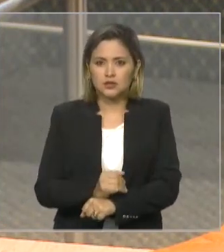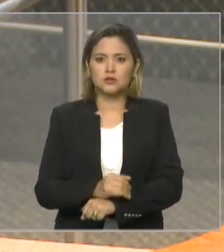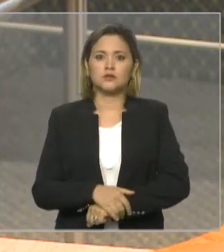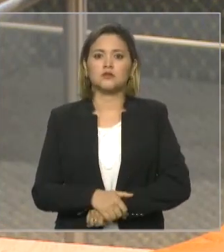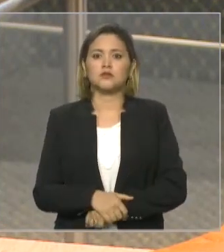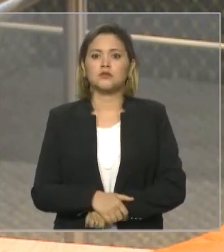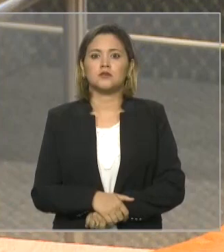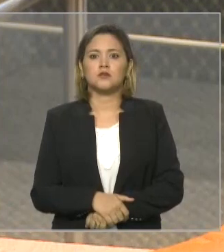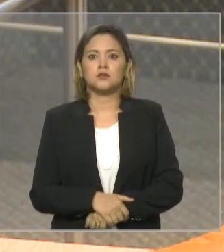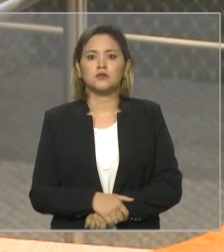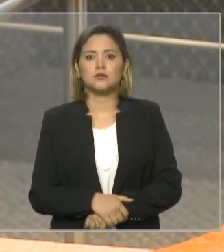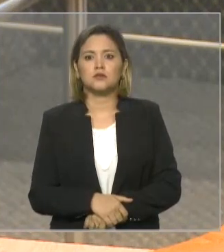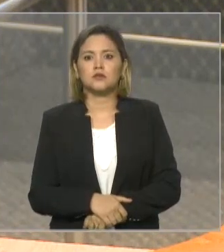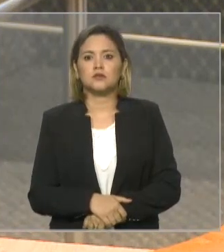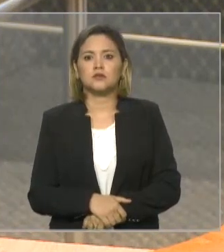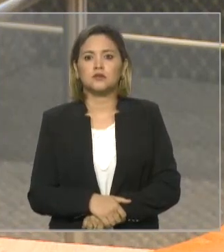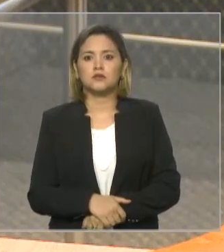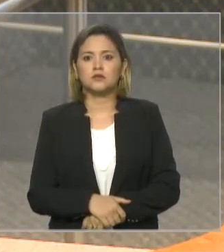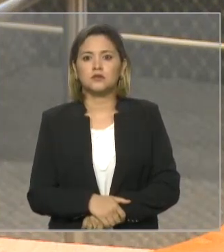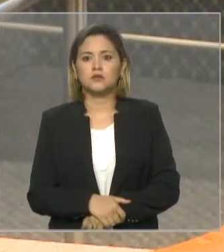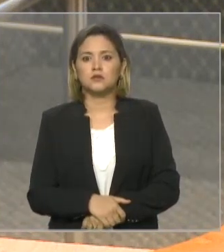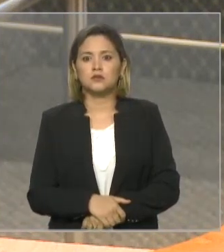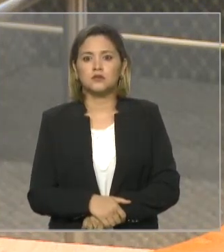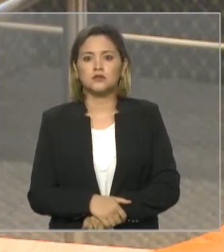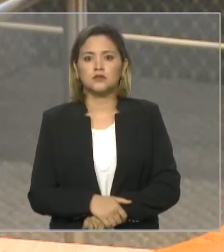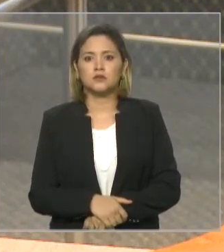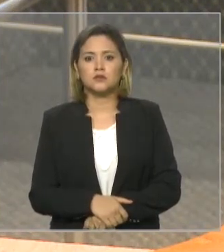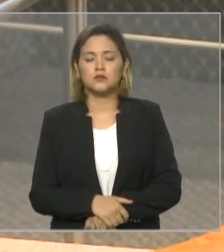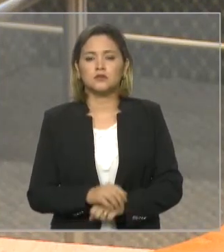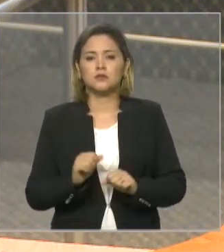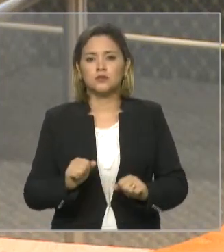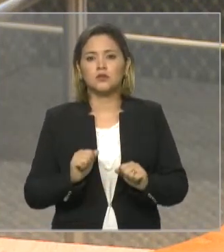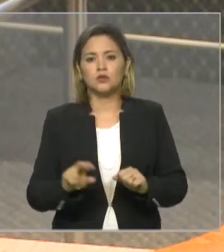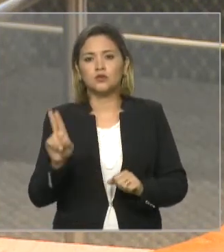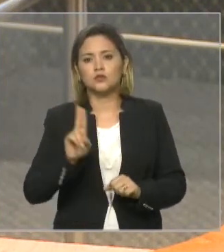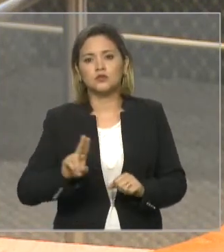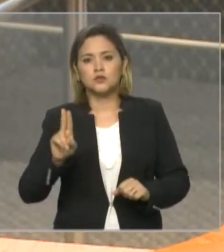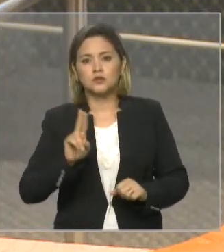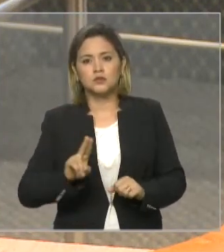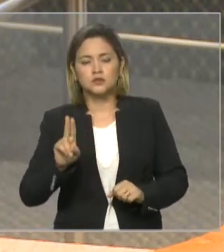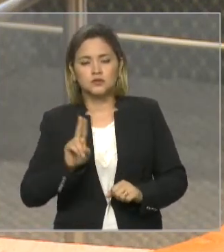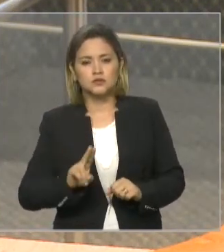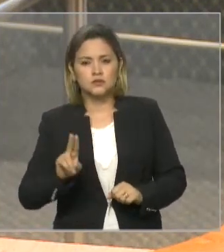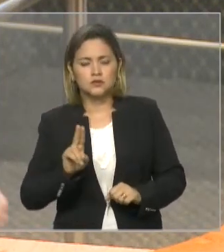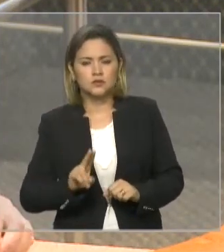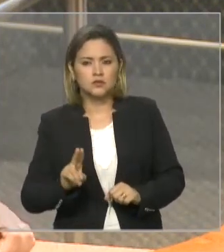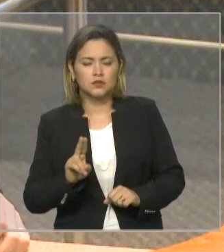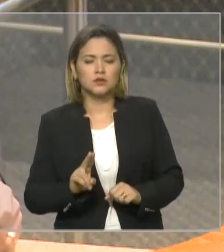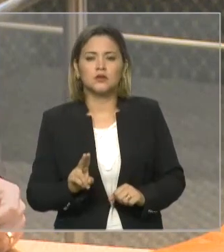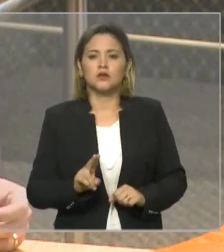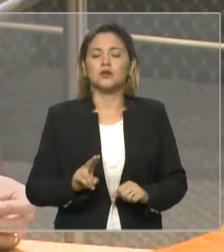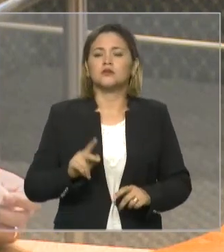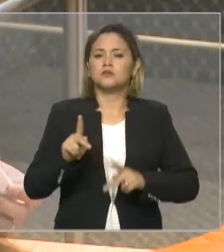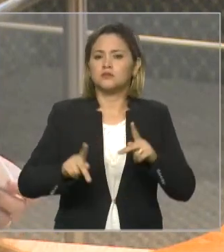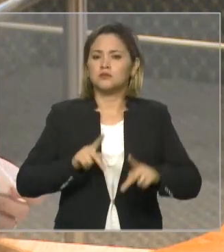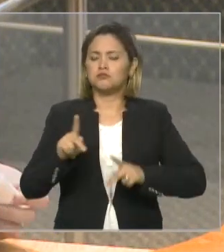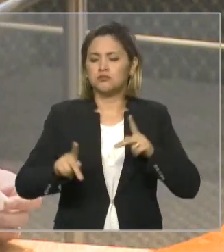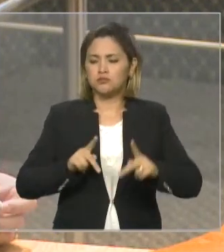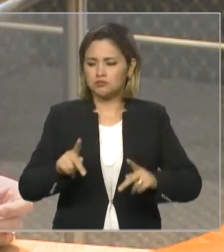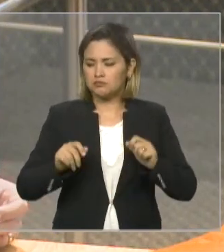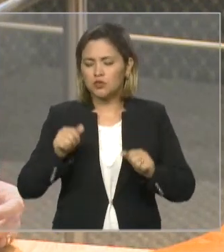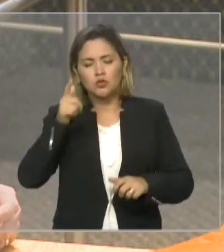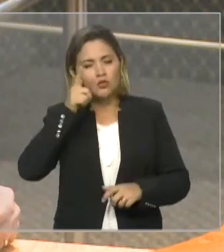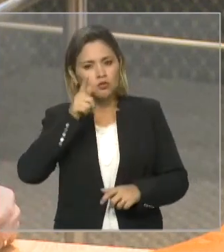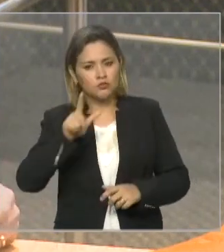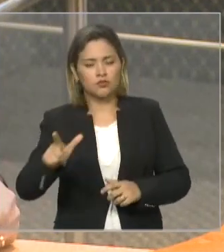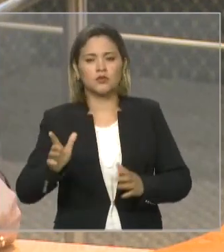gente, está à nossa disposição para que a gente possa usar ela da melhor forma possível e garantir esse benefício a toda a população. Então,